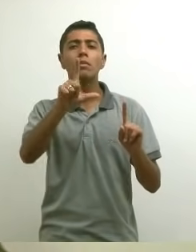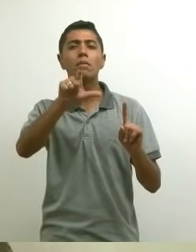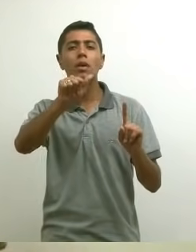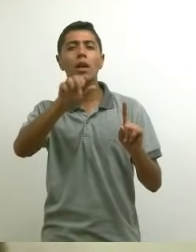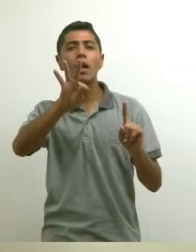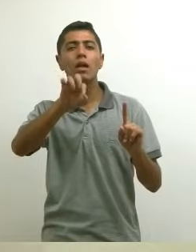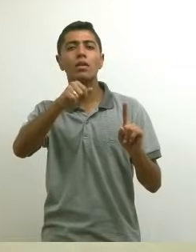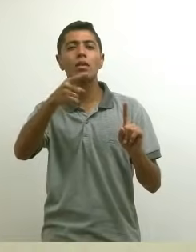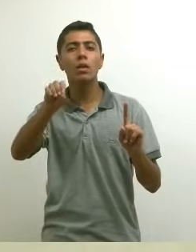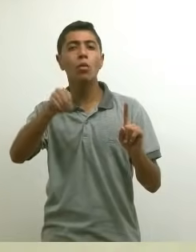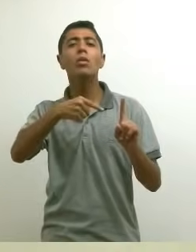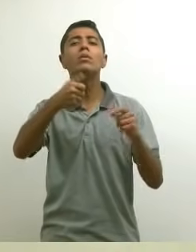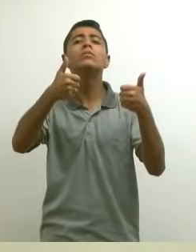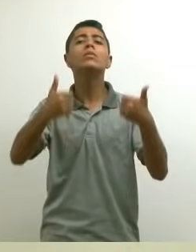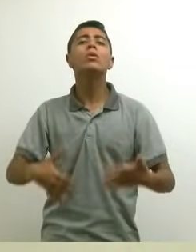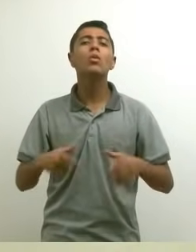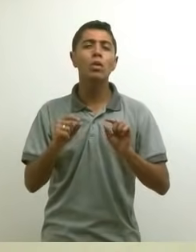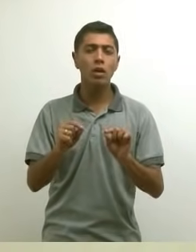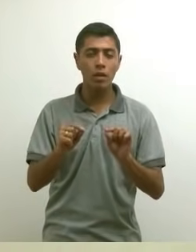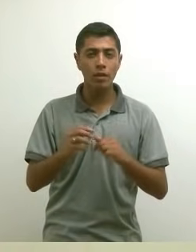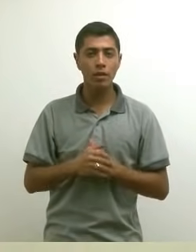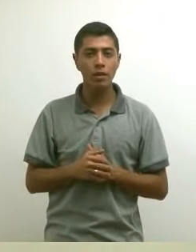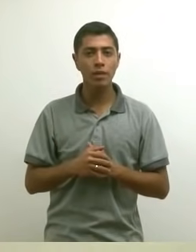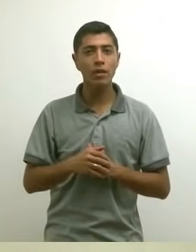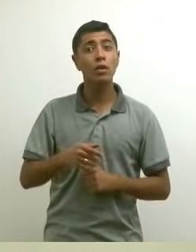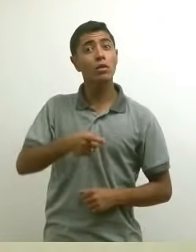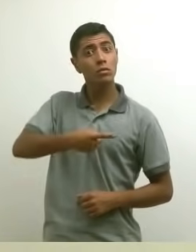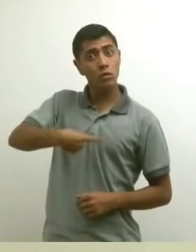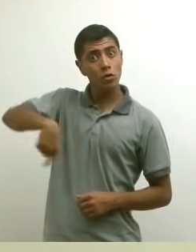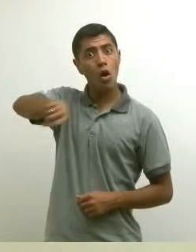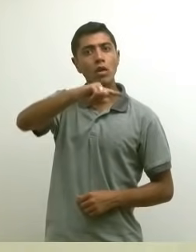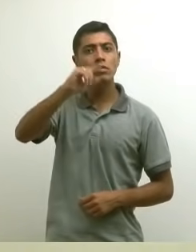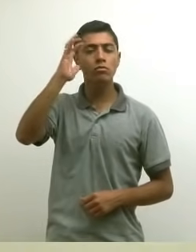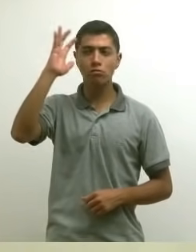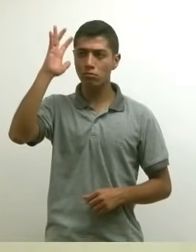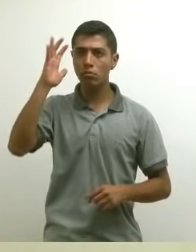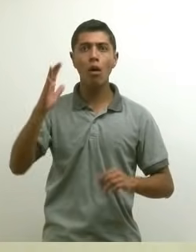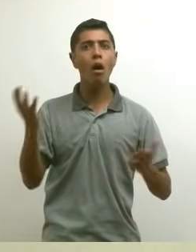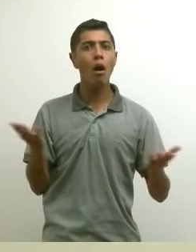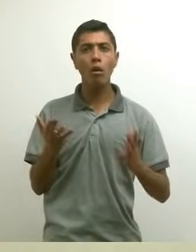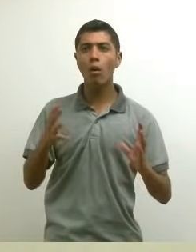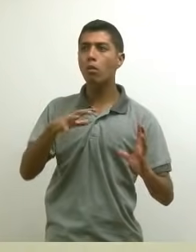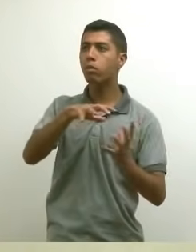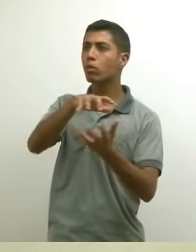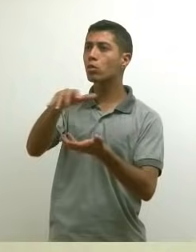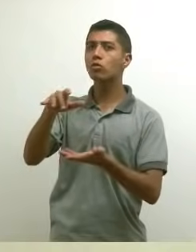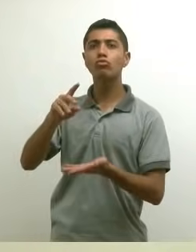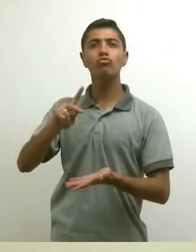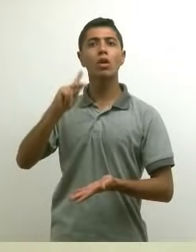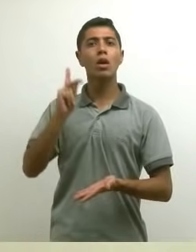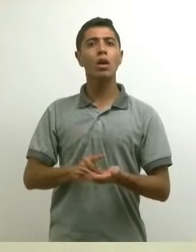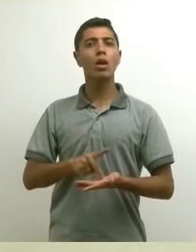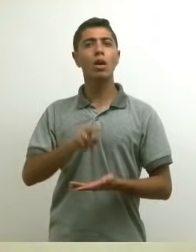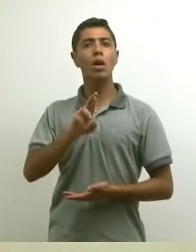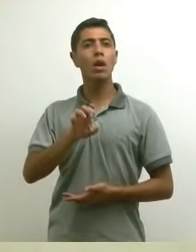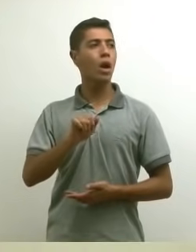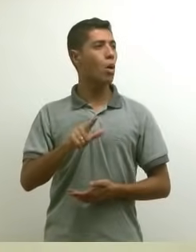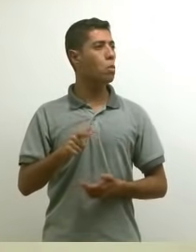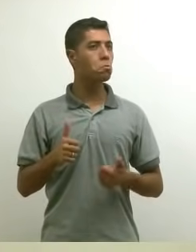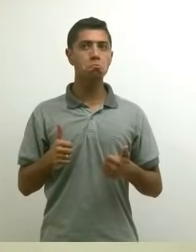realidade dizia que nós pensamos que estamos no mundo real a gente no fundo há dentro de uma caverna